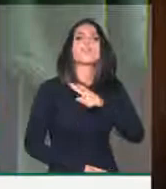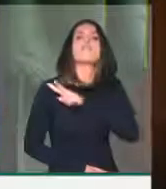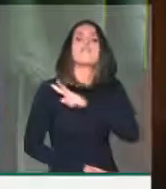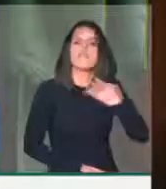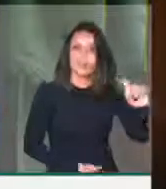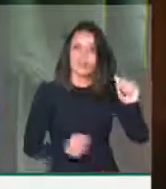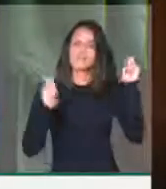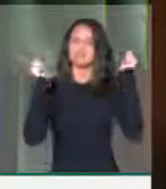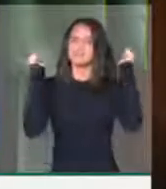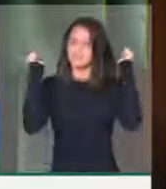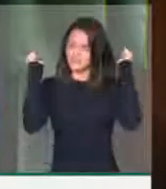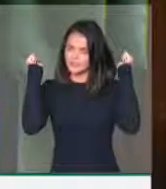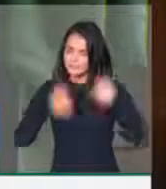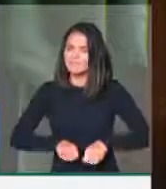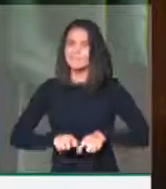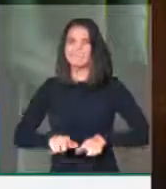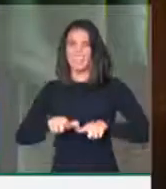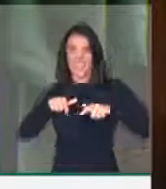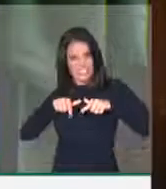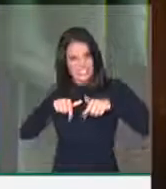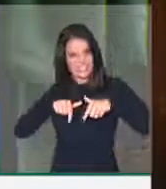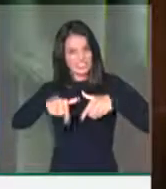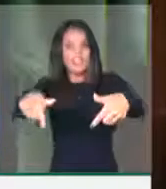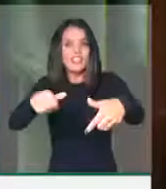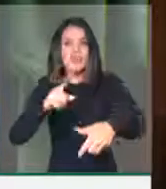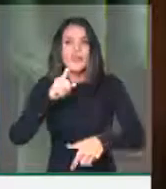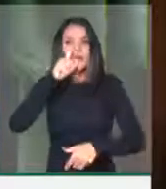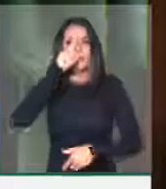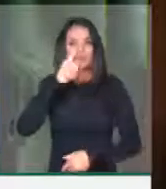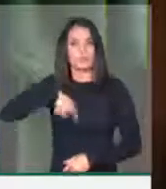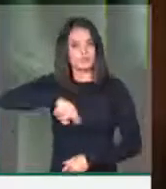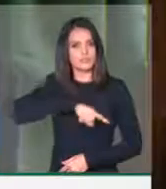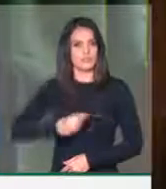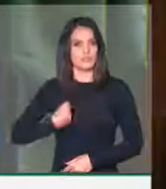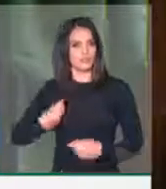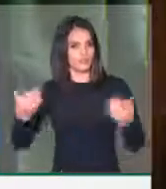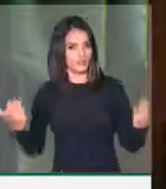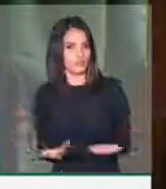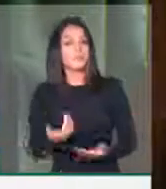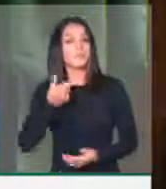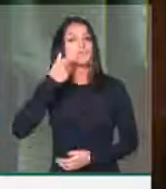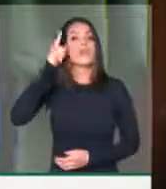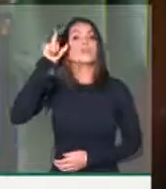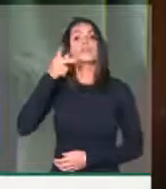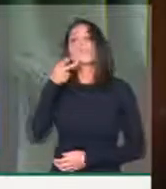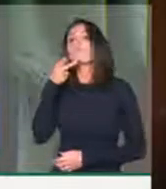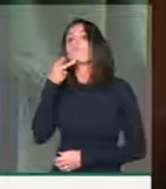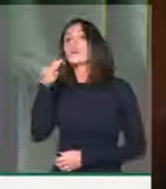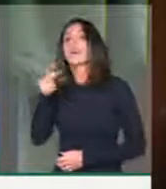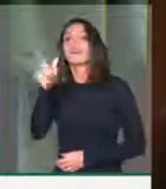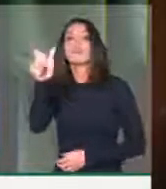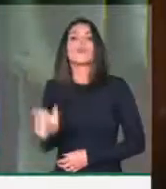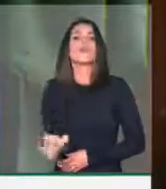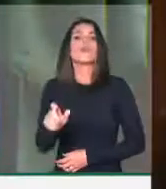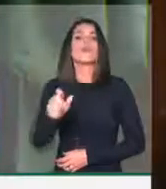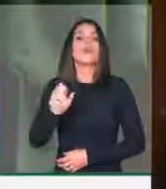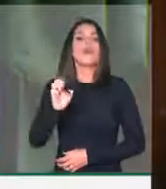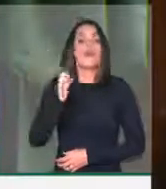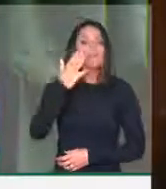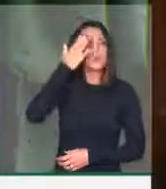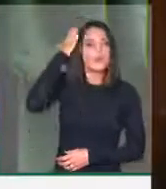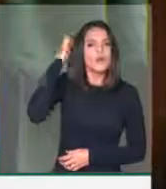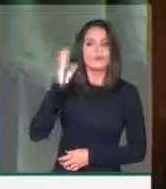terão a capacidade de reagir aos riscos do nosso tempo. Ontem, enquanto eu falava, o 03 ficou